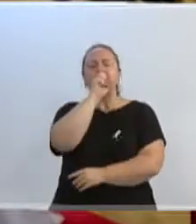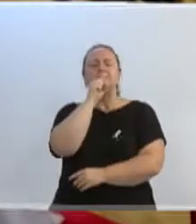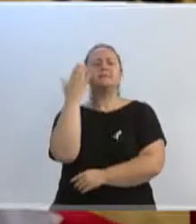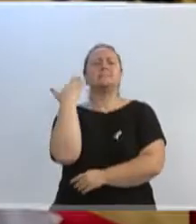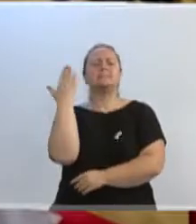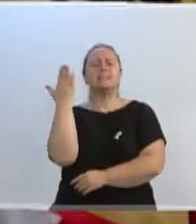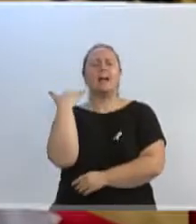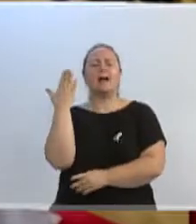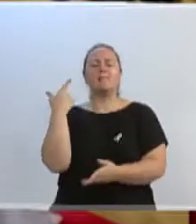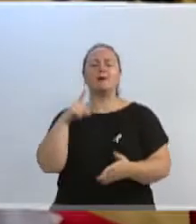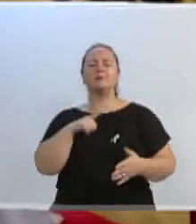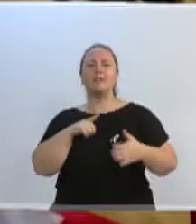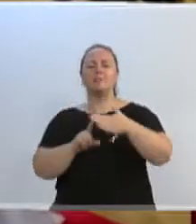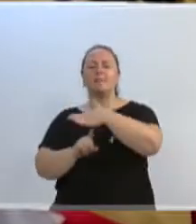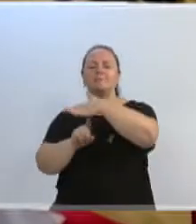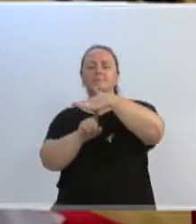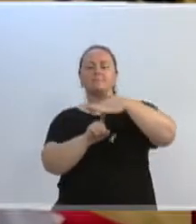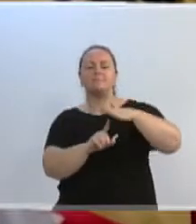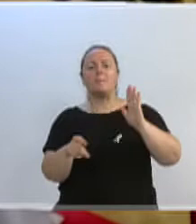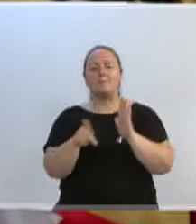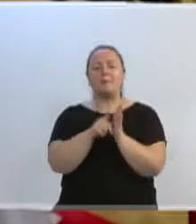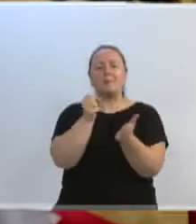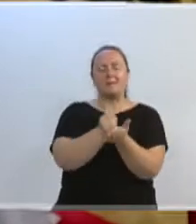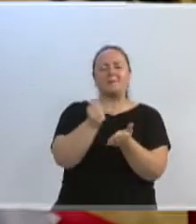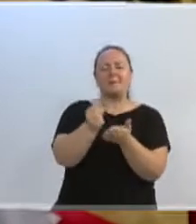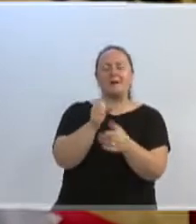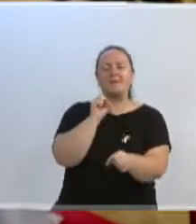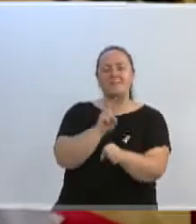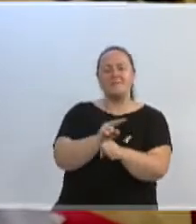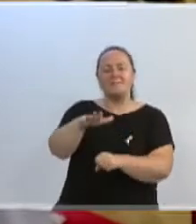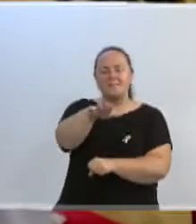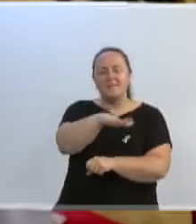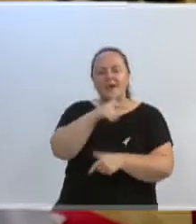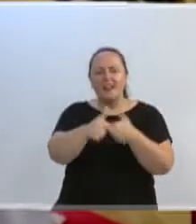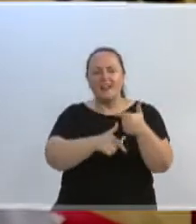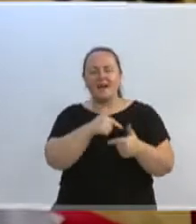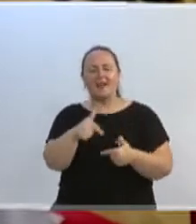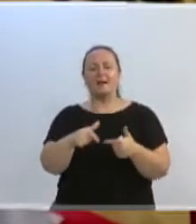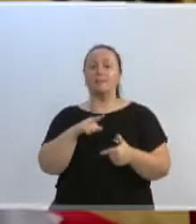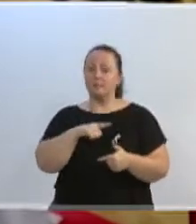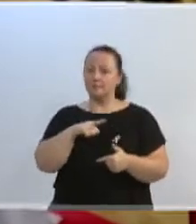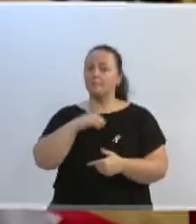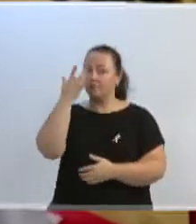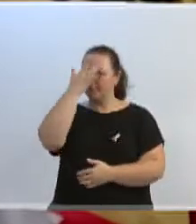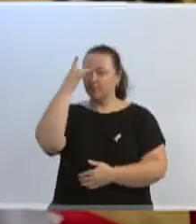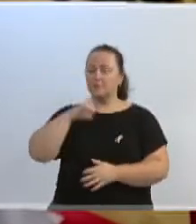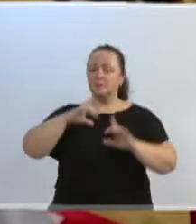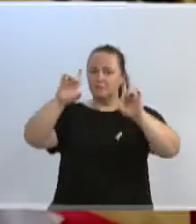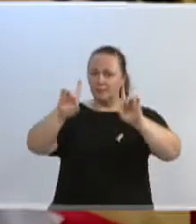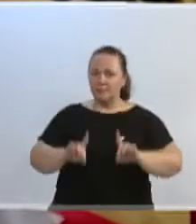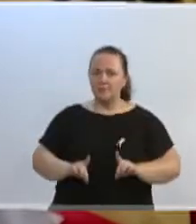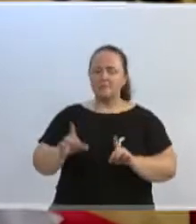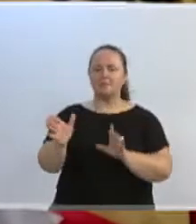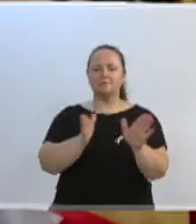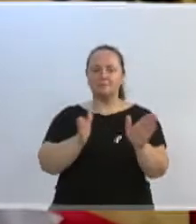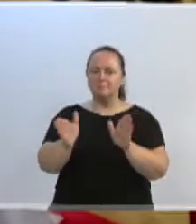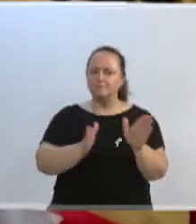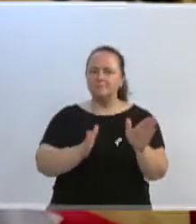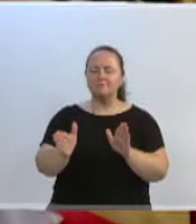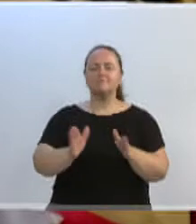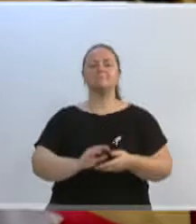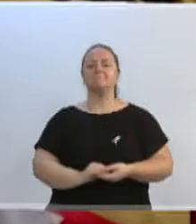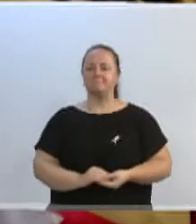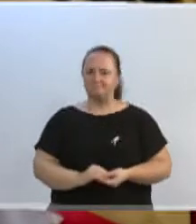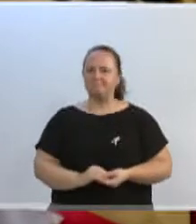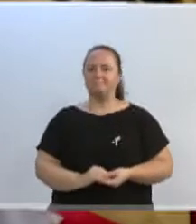gente fechou com um feirão de empregabilidade. Várias pessoas com deficiência tiveram acesso à oportunidade de ter seu emprego. Porém, a